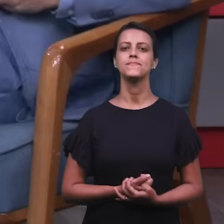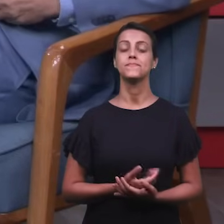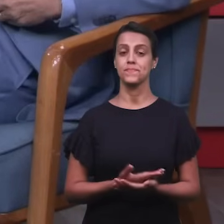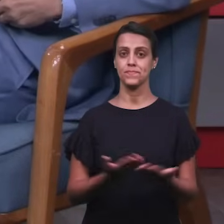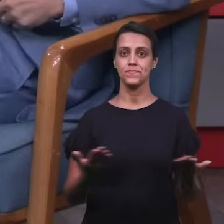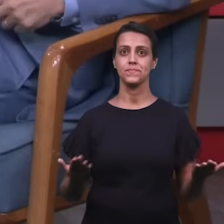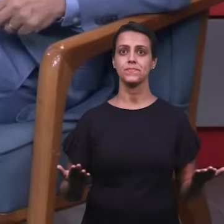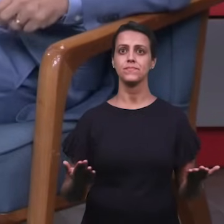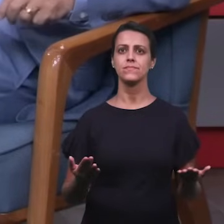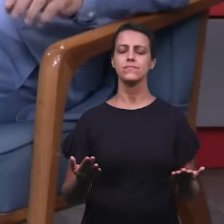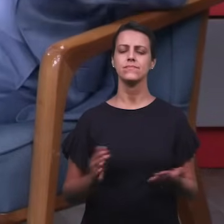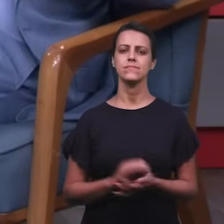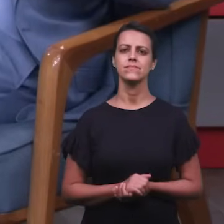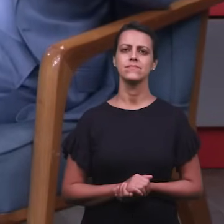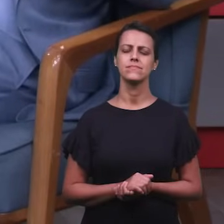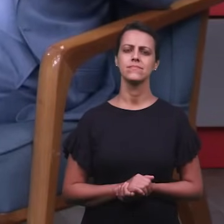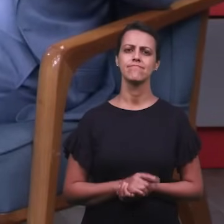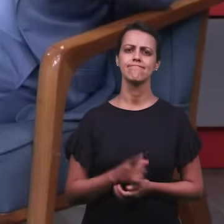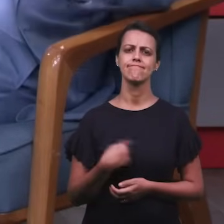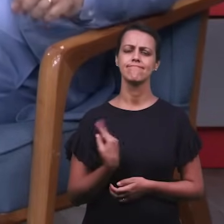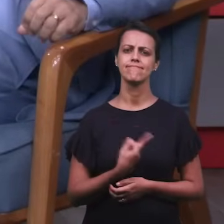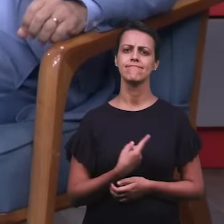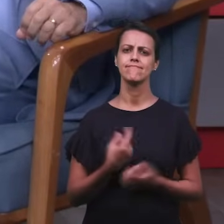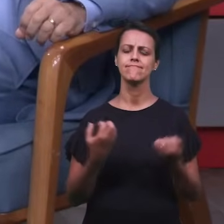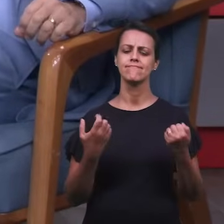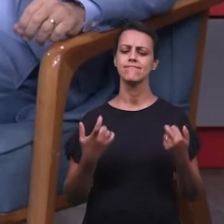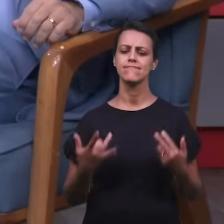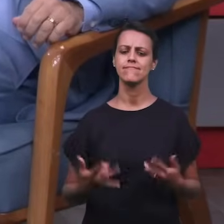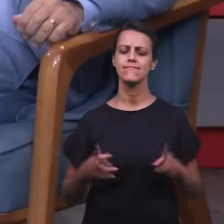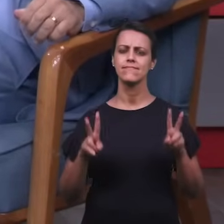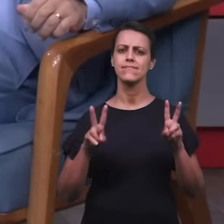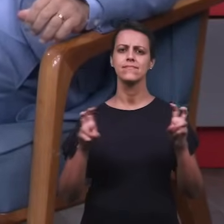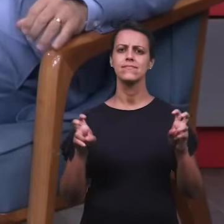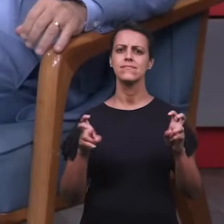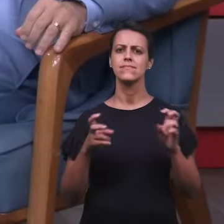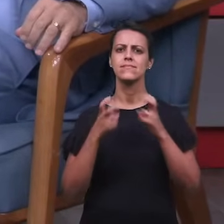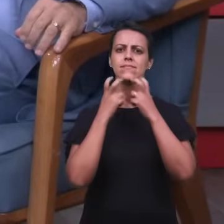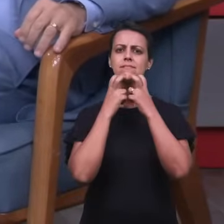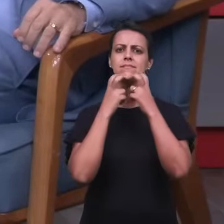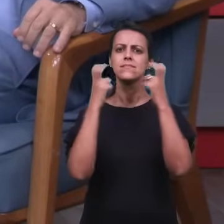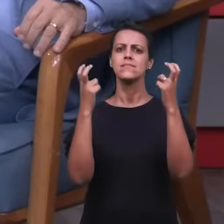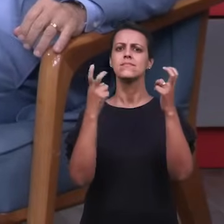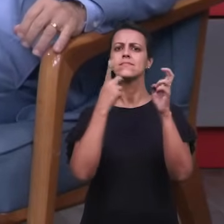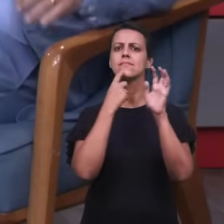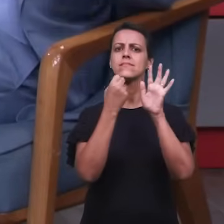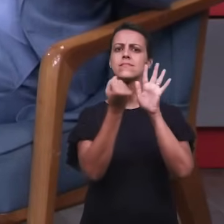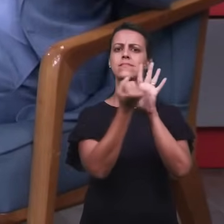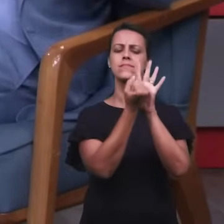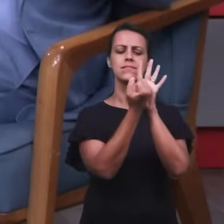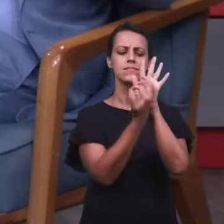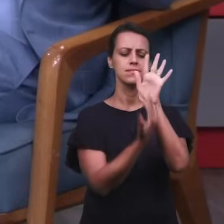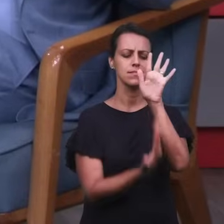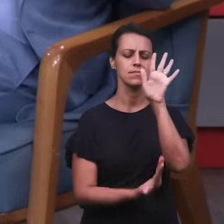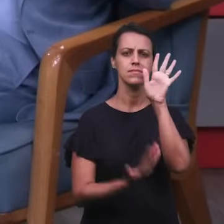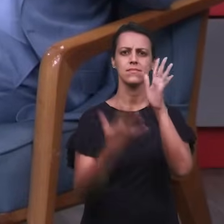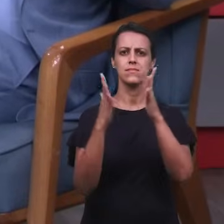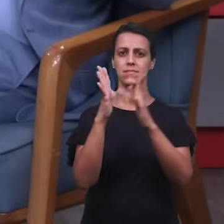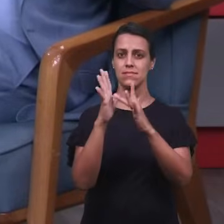Meus irmãos, nós estamos falando sobre clamor pelo sangue de Jesus,